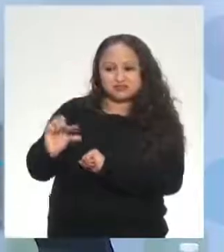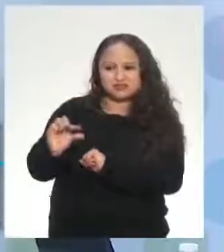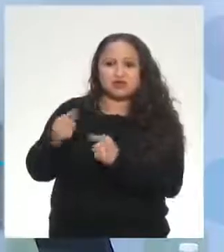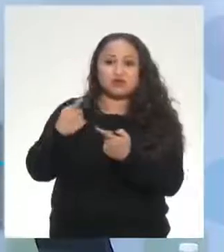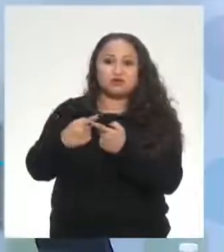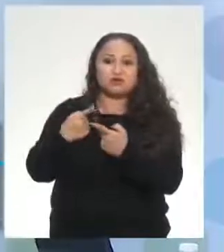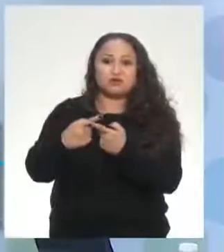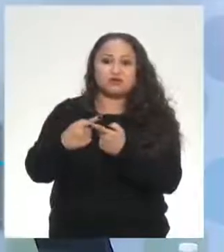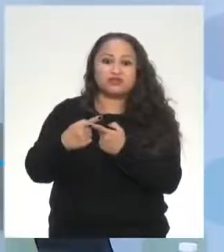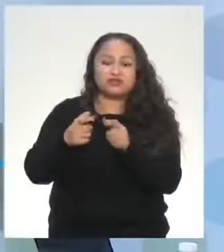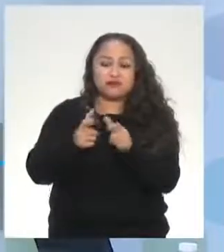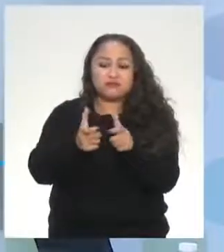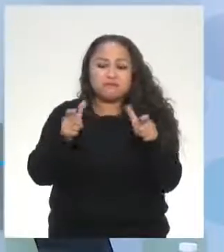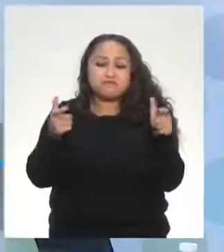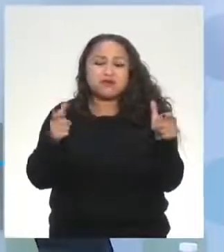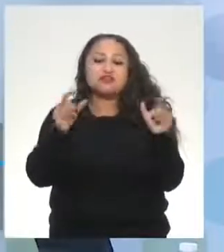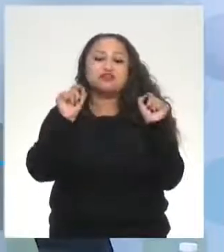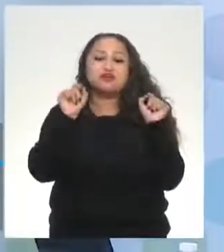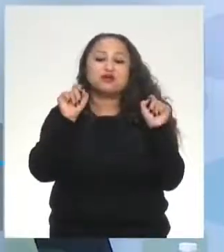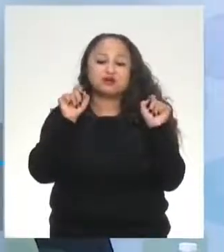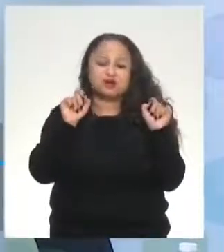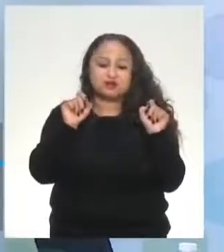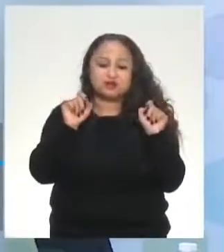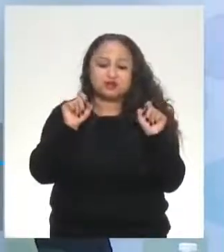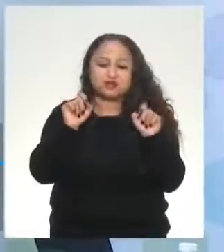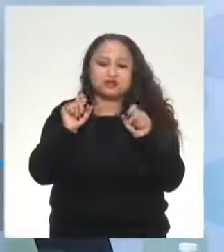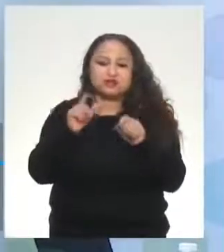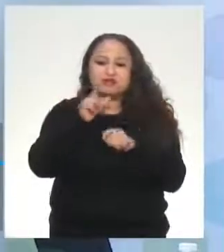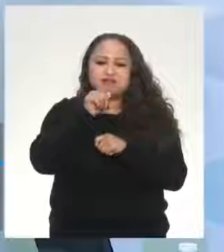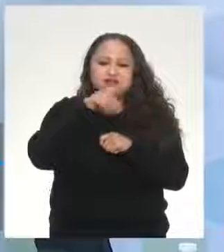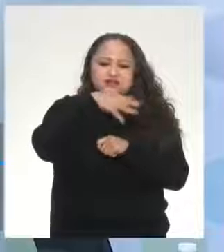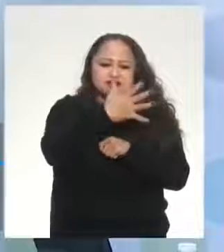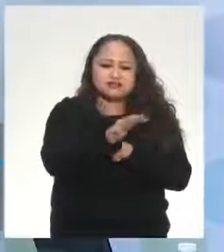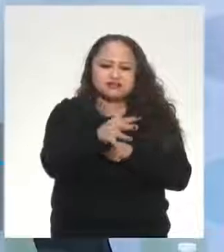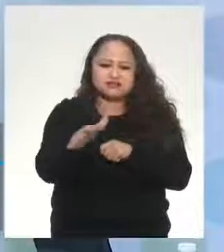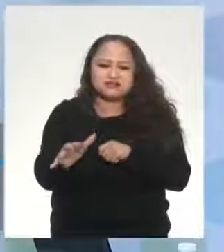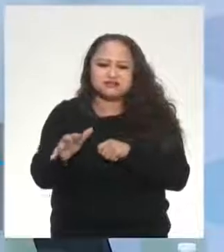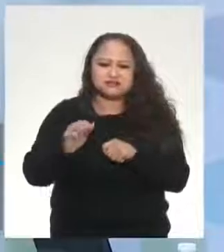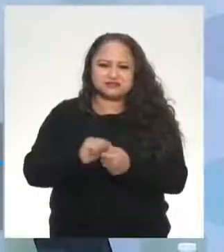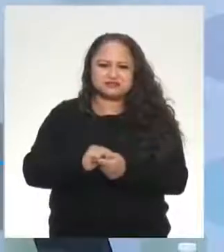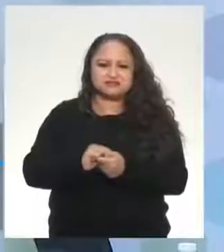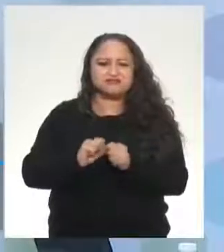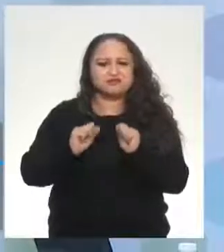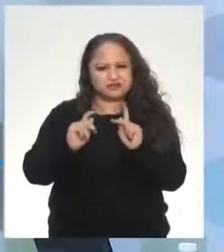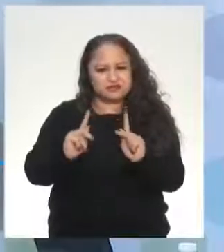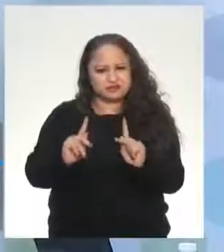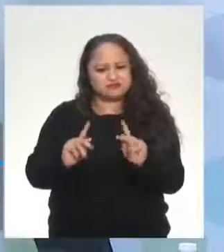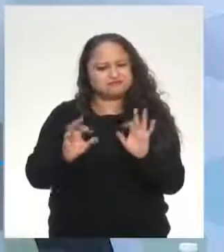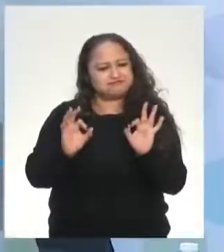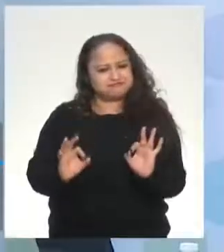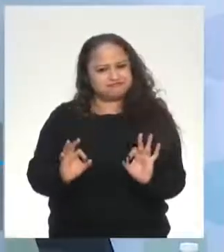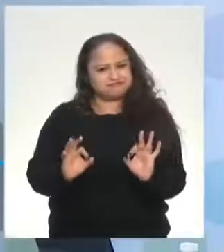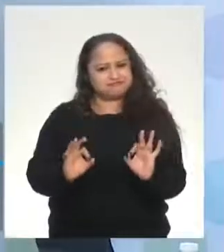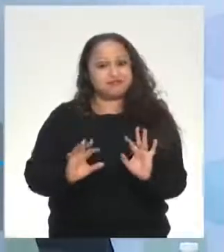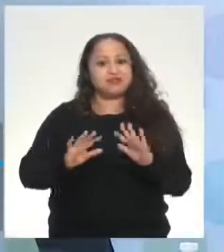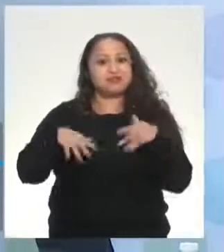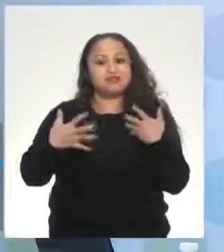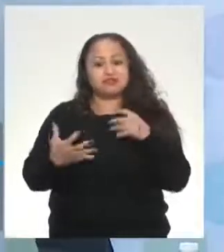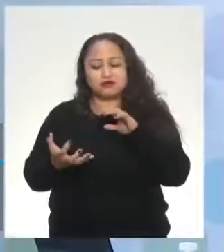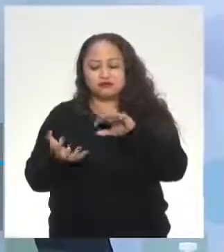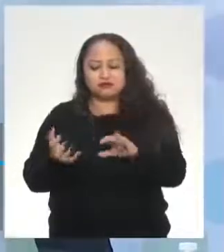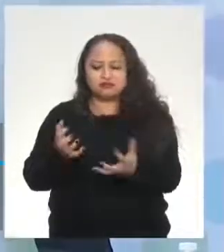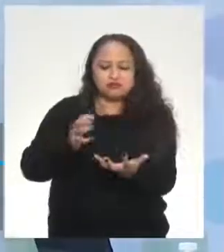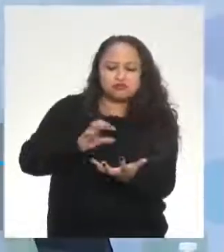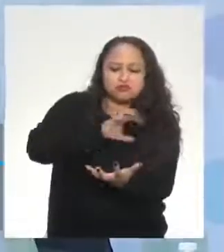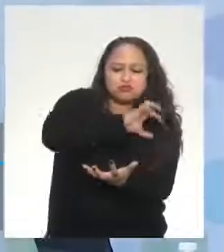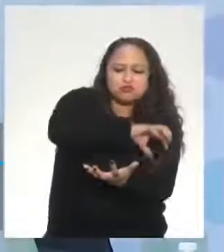então menos população em relação à Europa e os outros continentes, tá certo? Então a gente percebeu o quê? Que o continente asiático tem